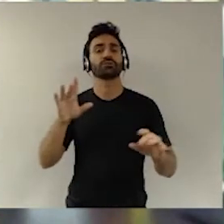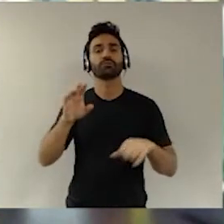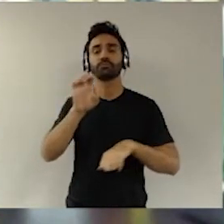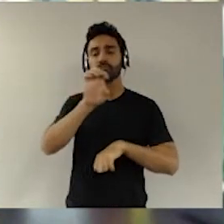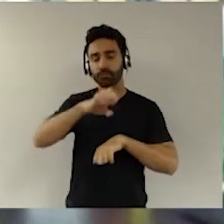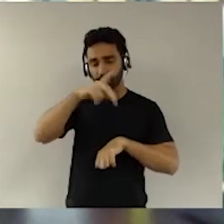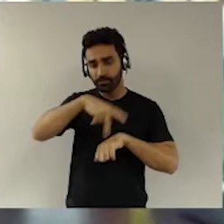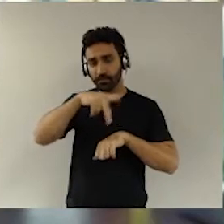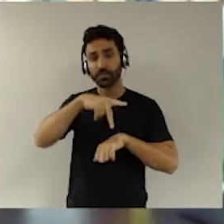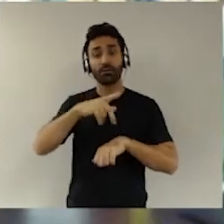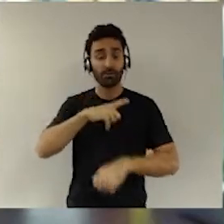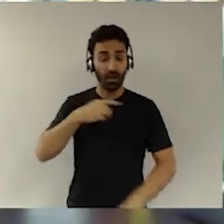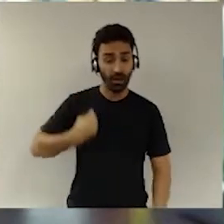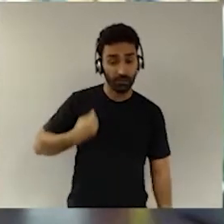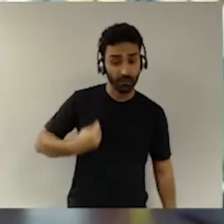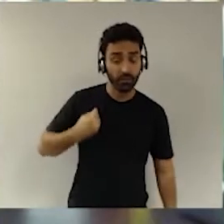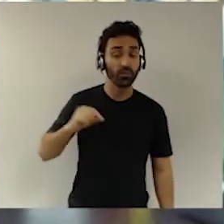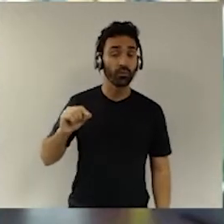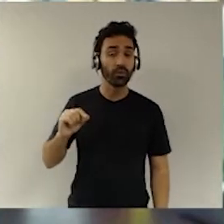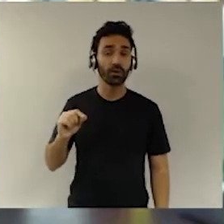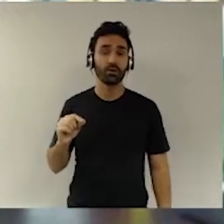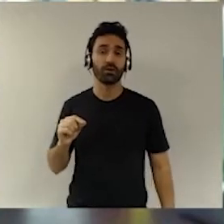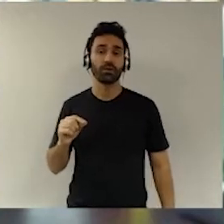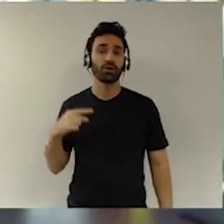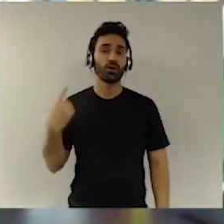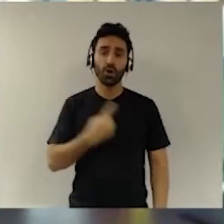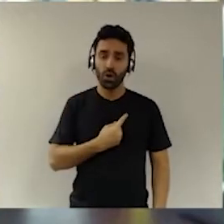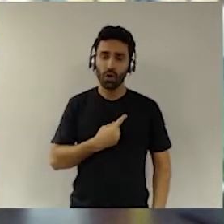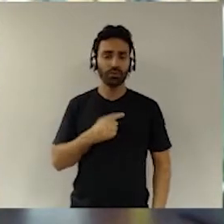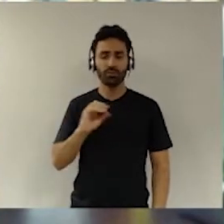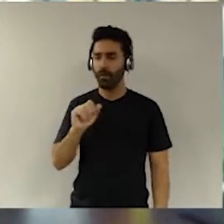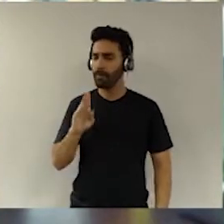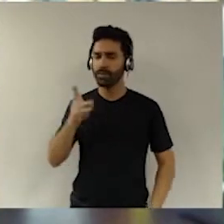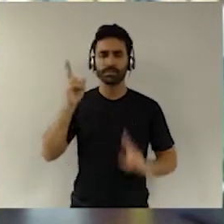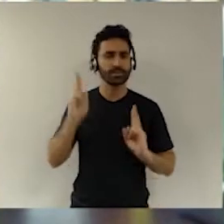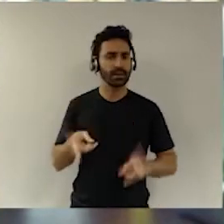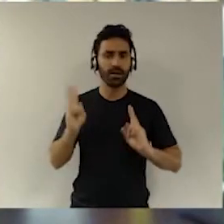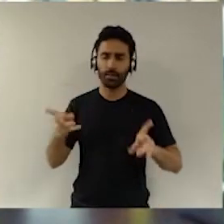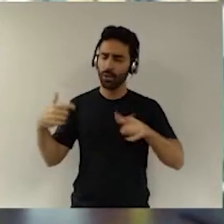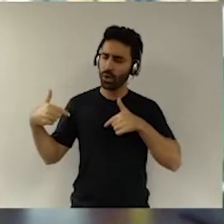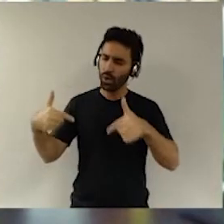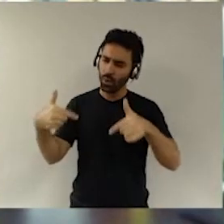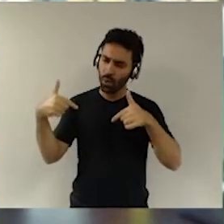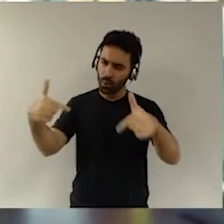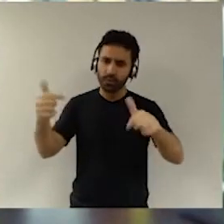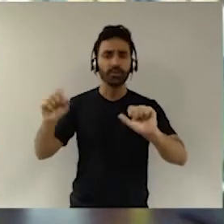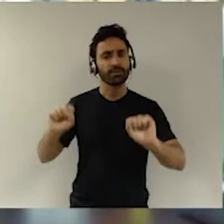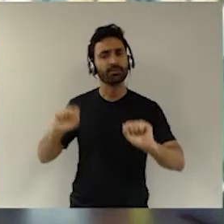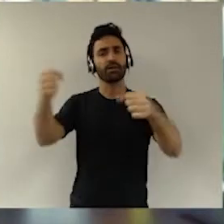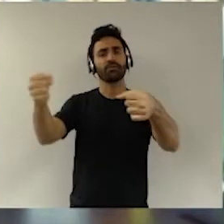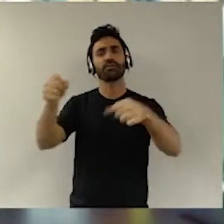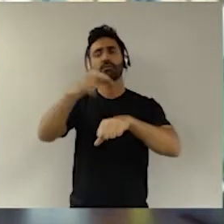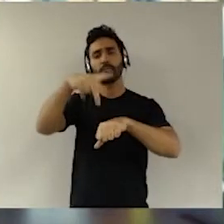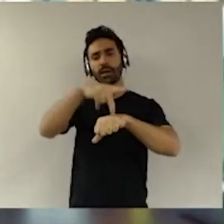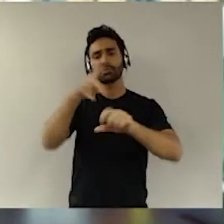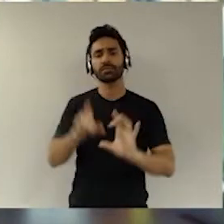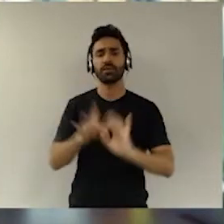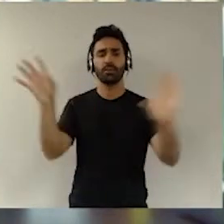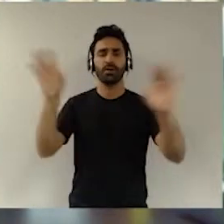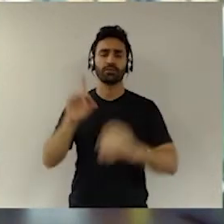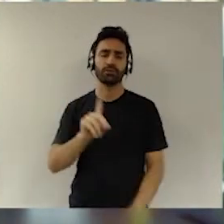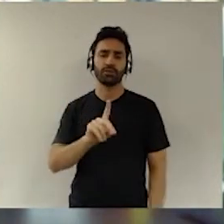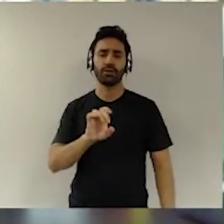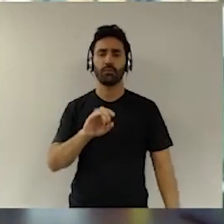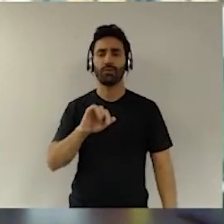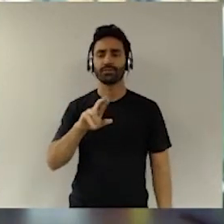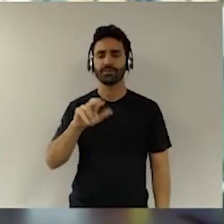país, lá estava a nossa entidade nessa luta constante em defesa da democracia.